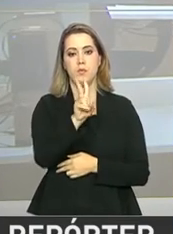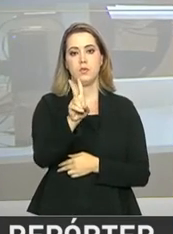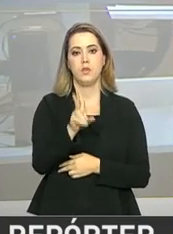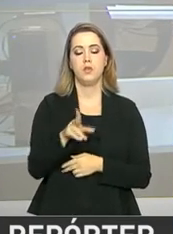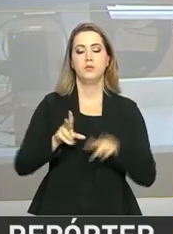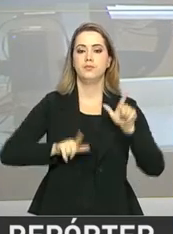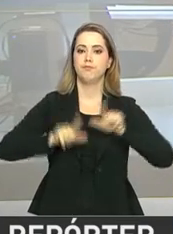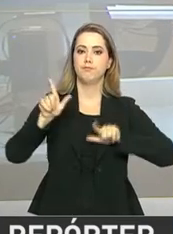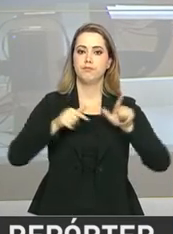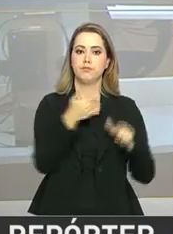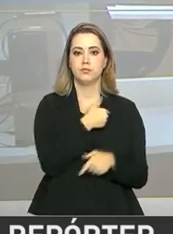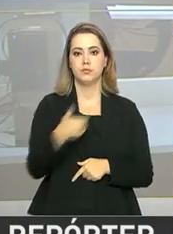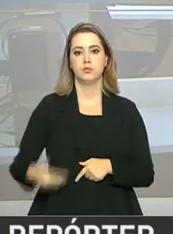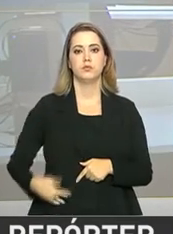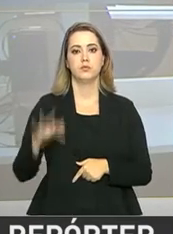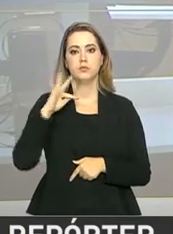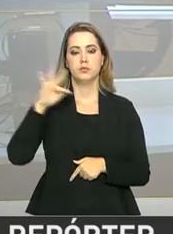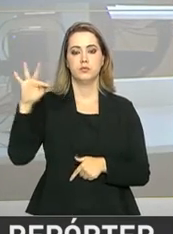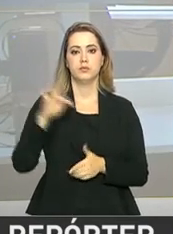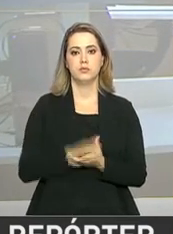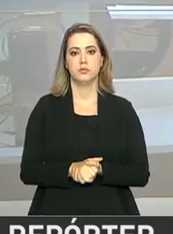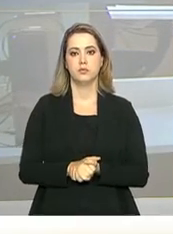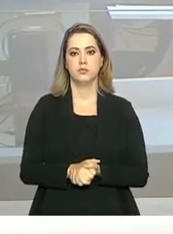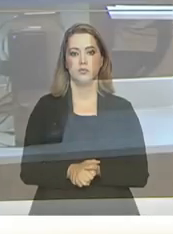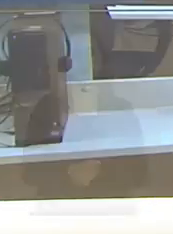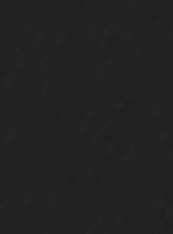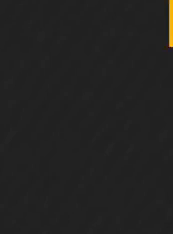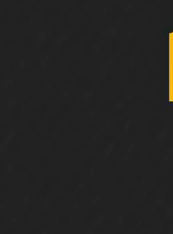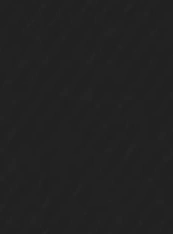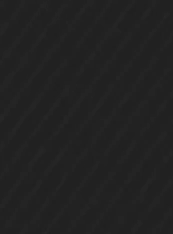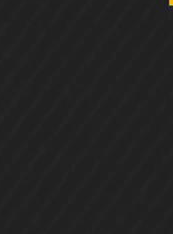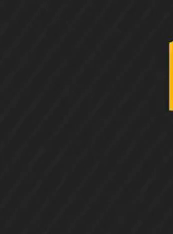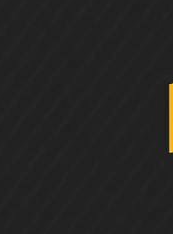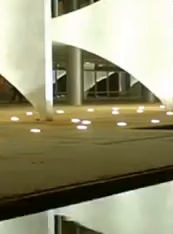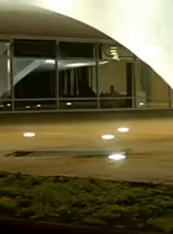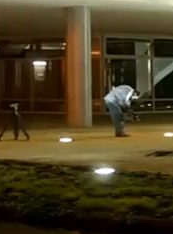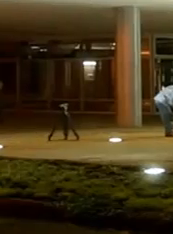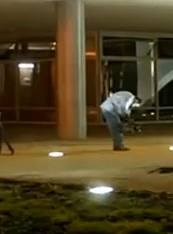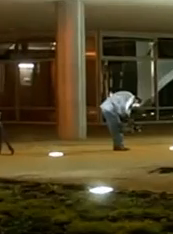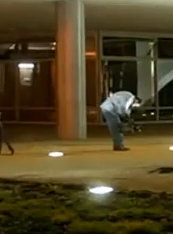Fique com a gente, NBR, a TV do Governo Federal.